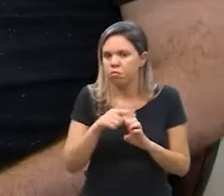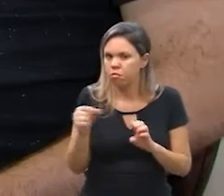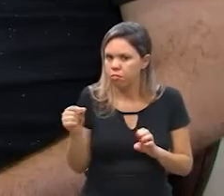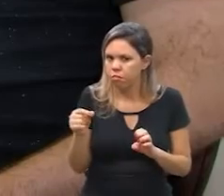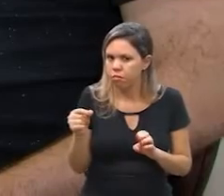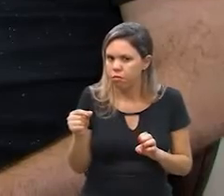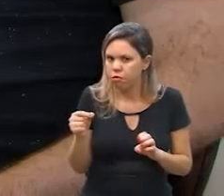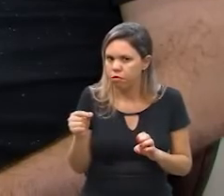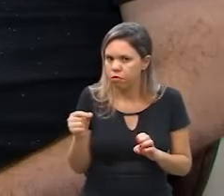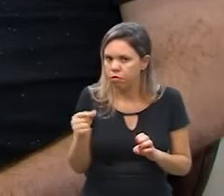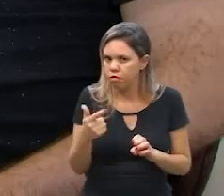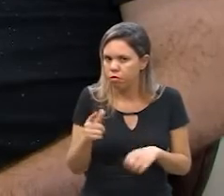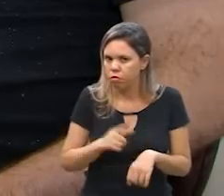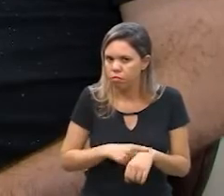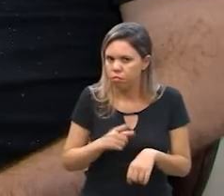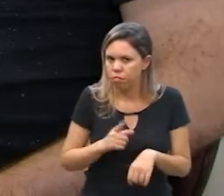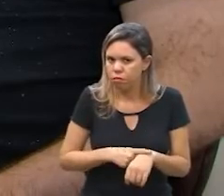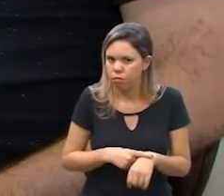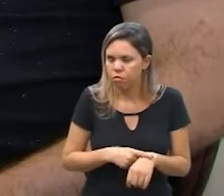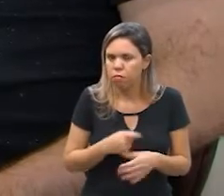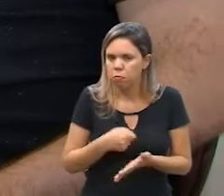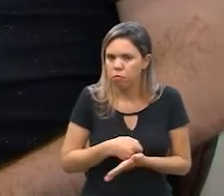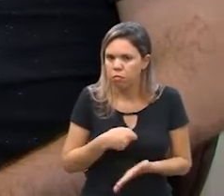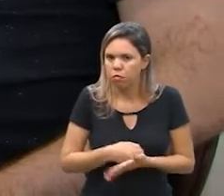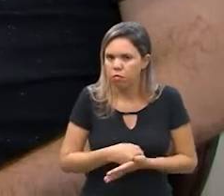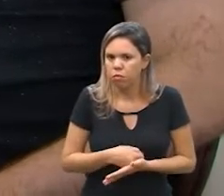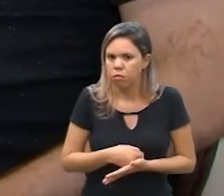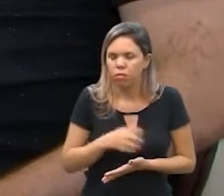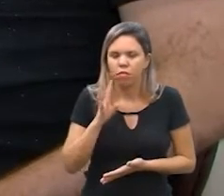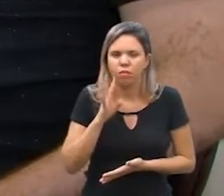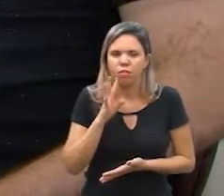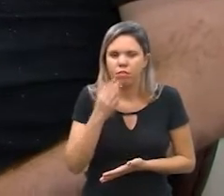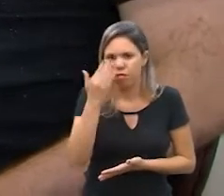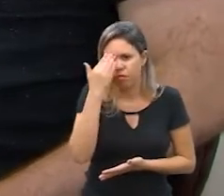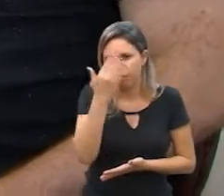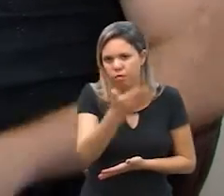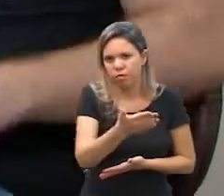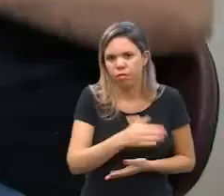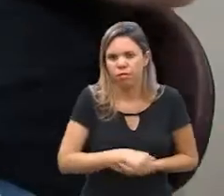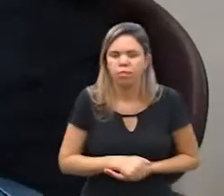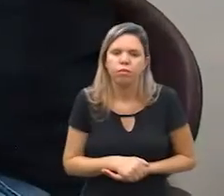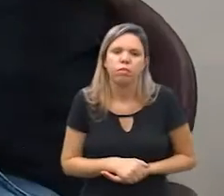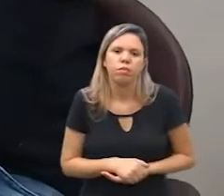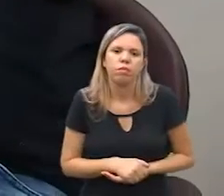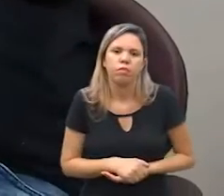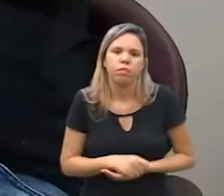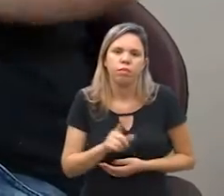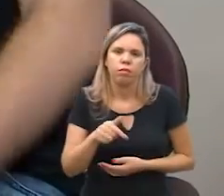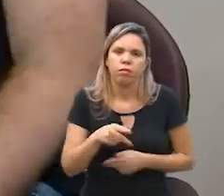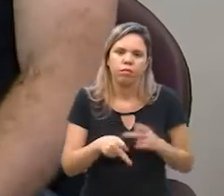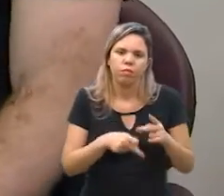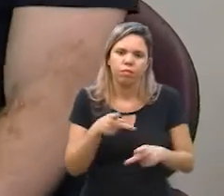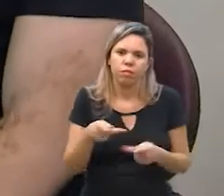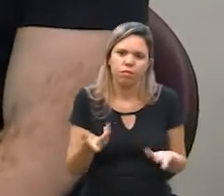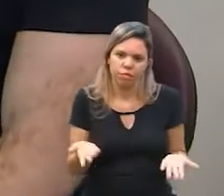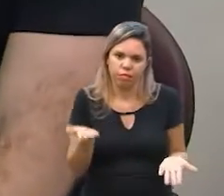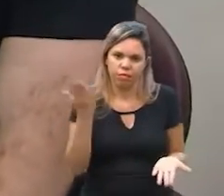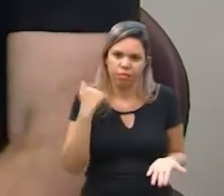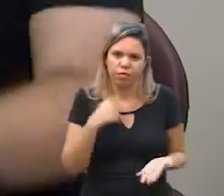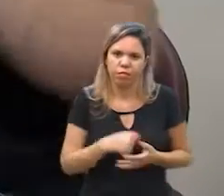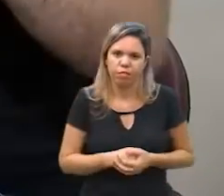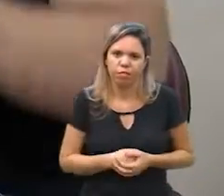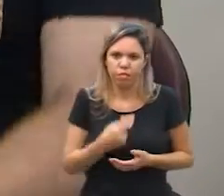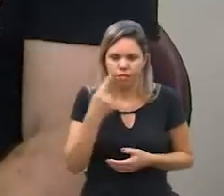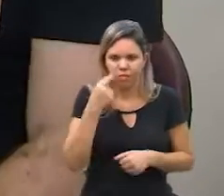empreendedor e de não ter um horário tão rígido. Valeu, Gustavo. Obrigado. É isso aí, pessoal. Então já sabe,